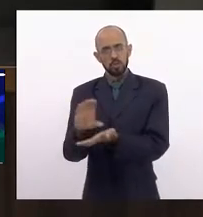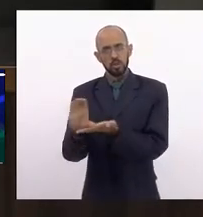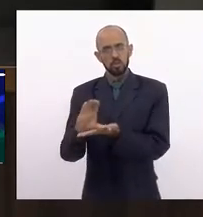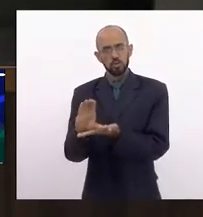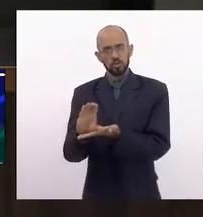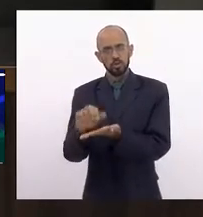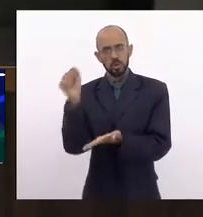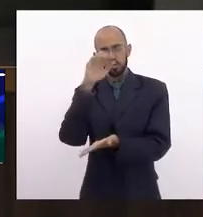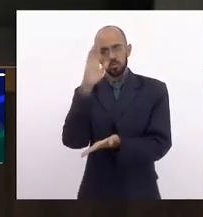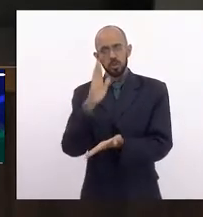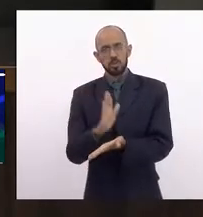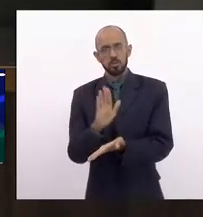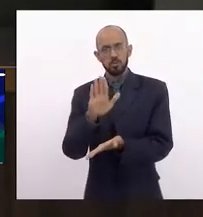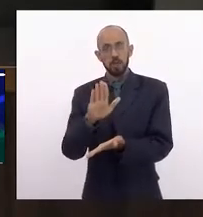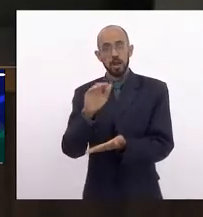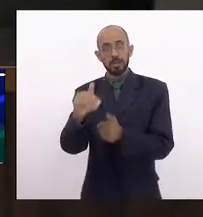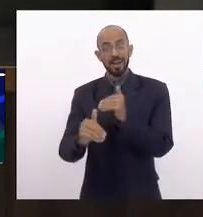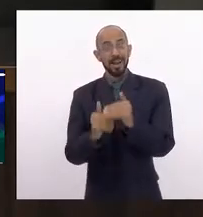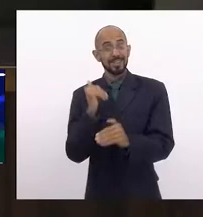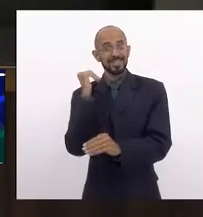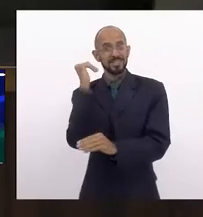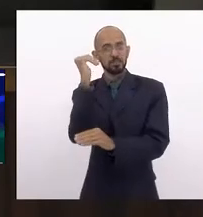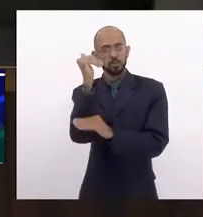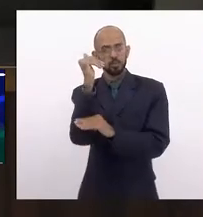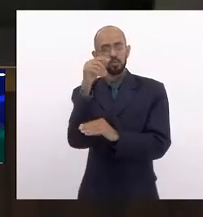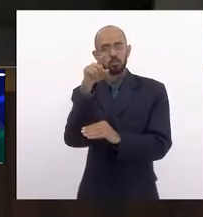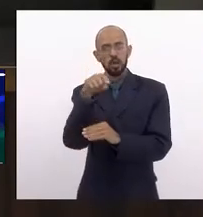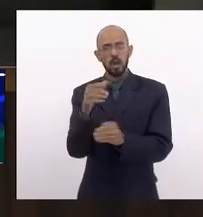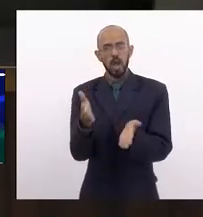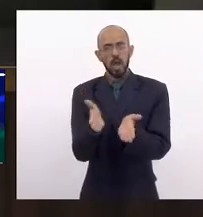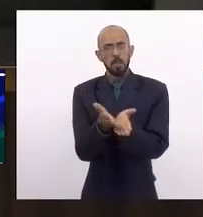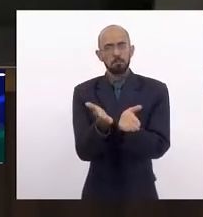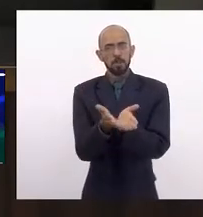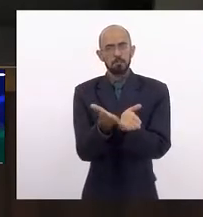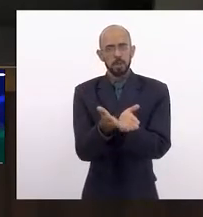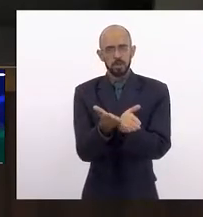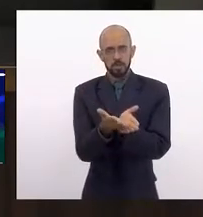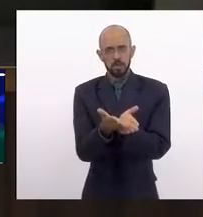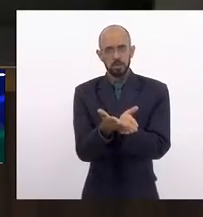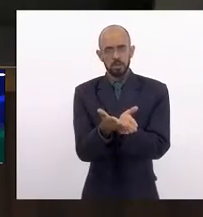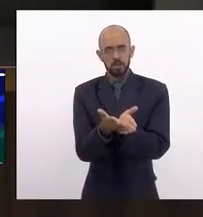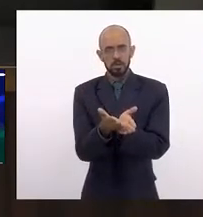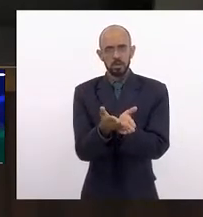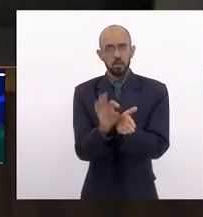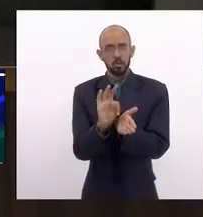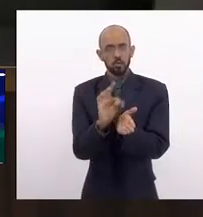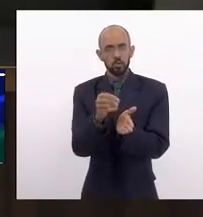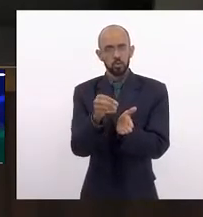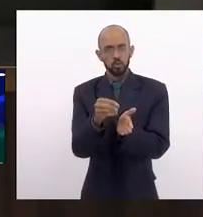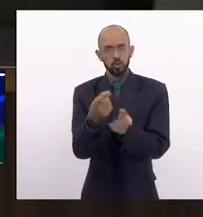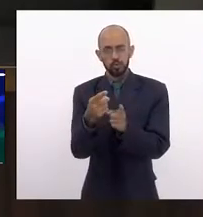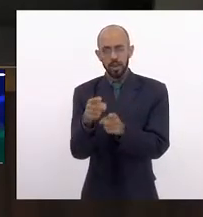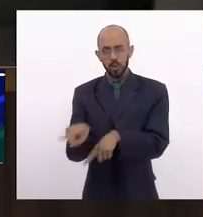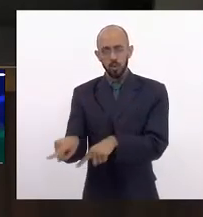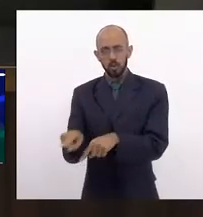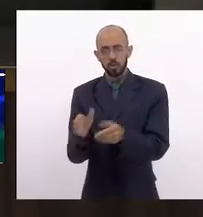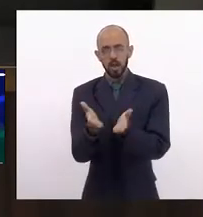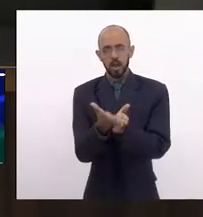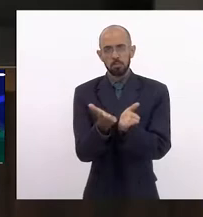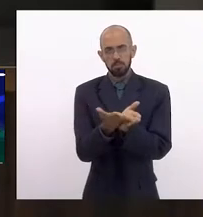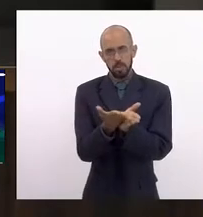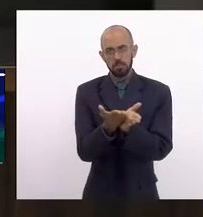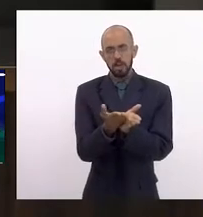Brasileira mas a maior constituição Nossa é constituição bíblica tão tudo que fere a Bíblia